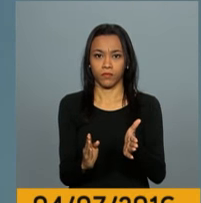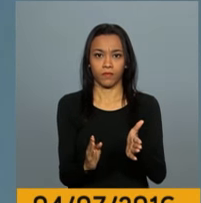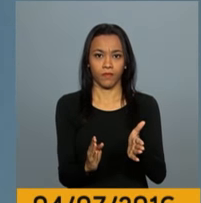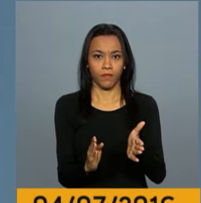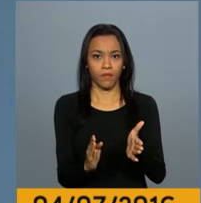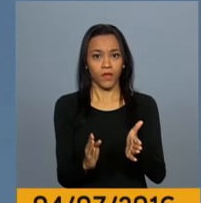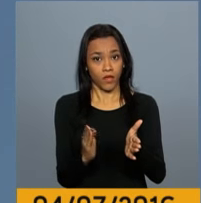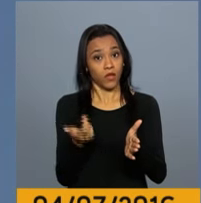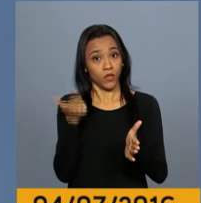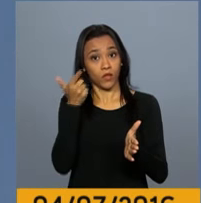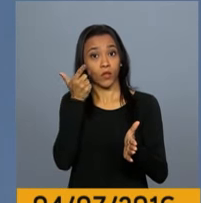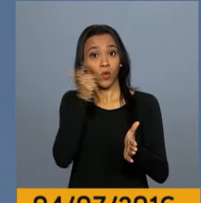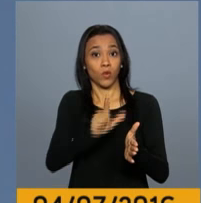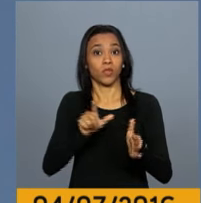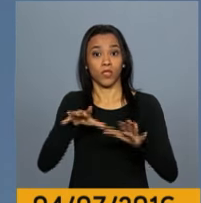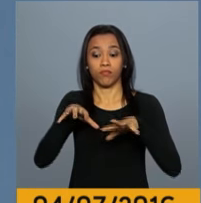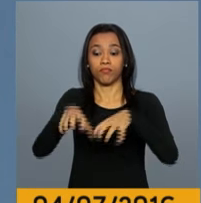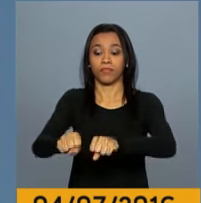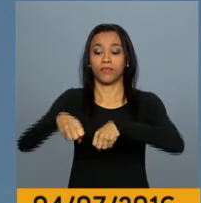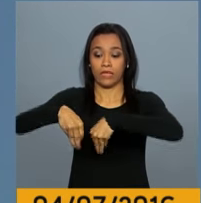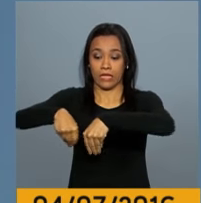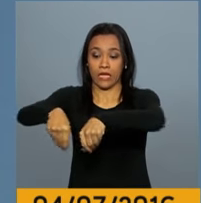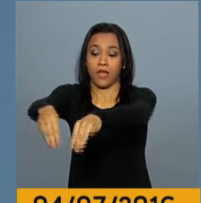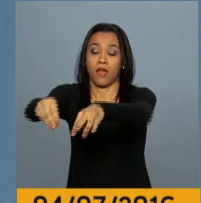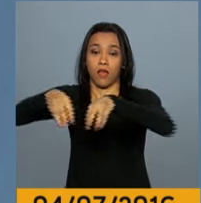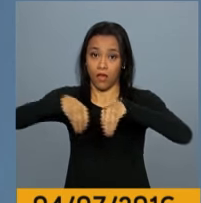uma pequena propriedade rural em Tietê